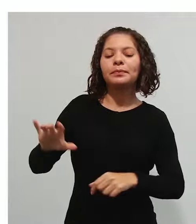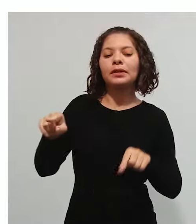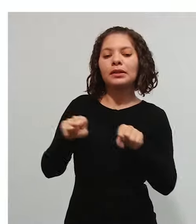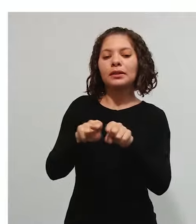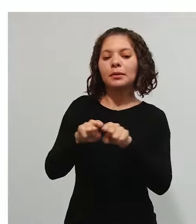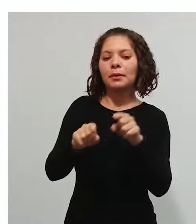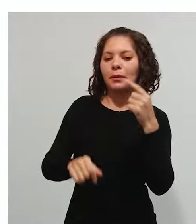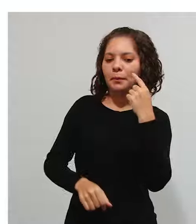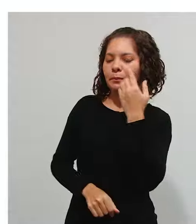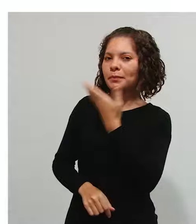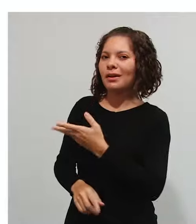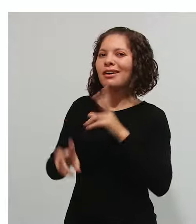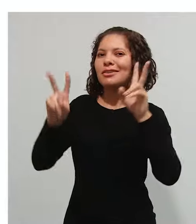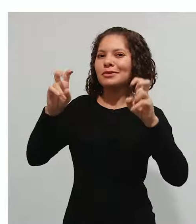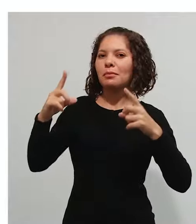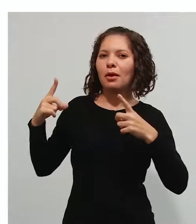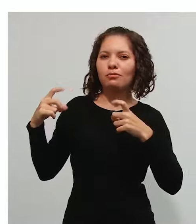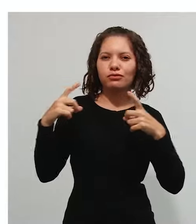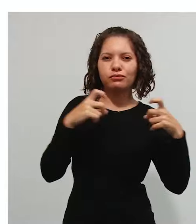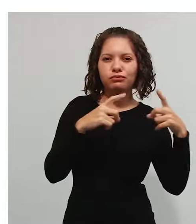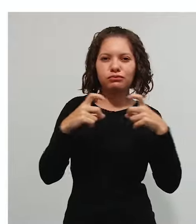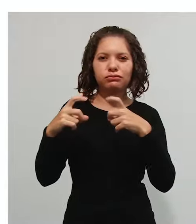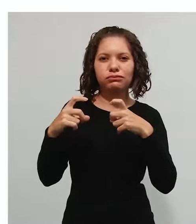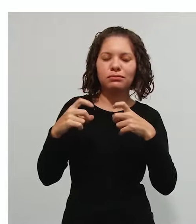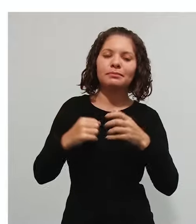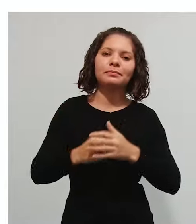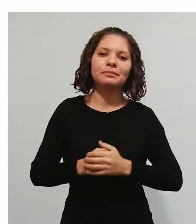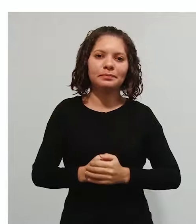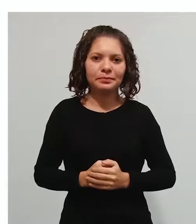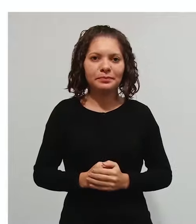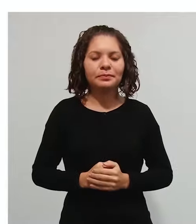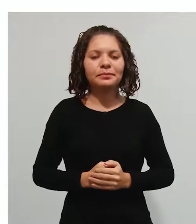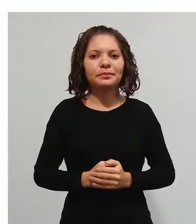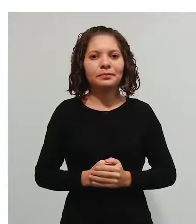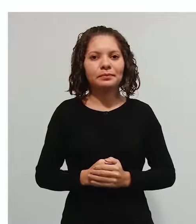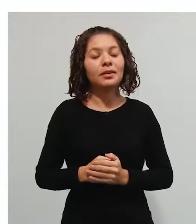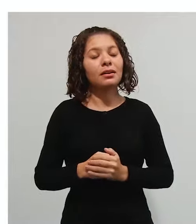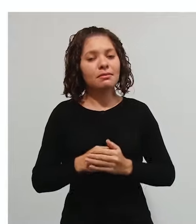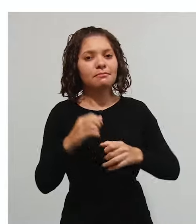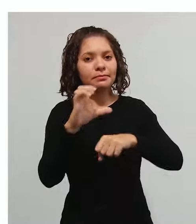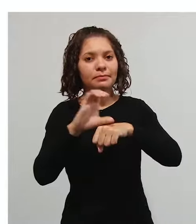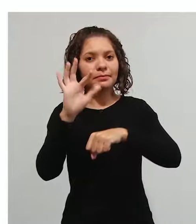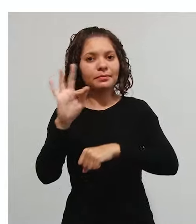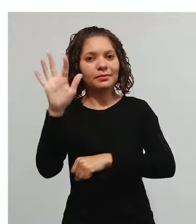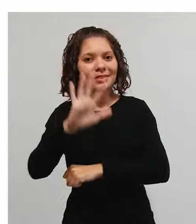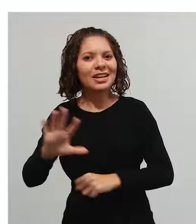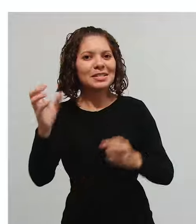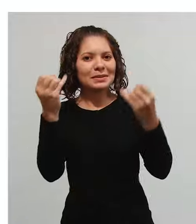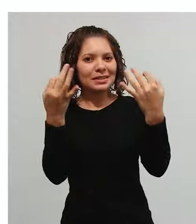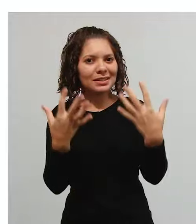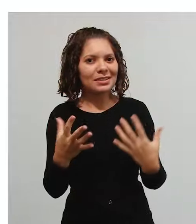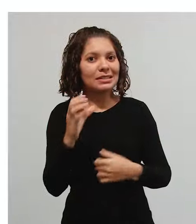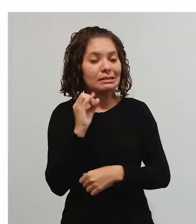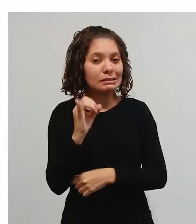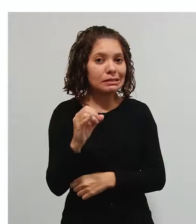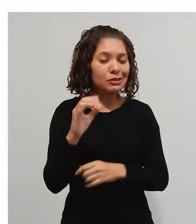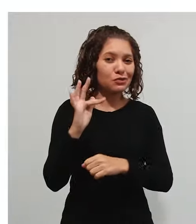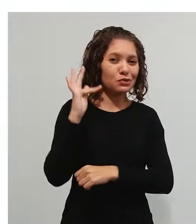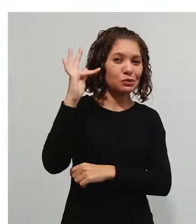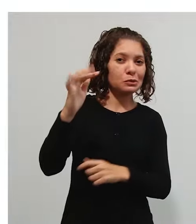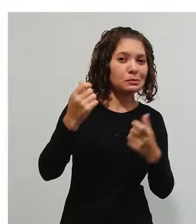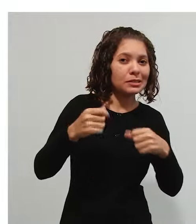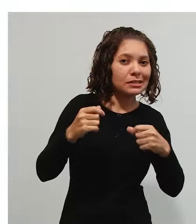extraordinário guerra que eu espero que nunca passemos por isso mas tá lá Se precisar a gente vai pagar ainda o imposto Extraordinário